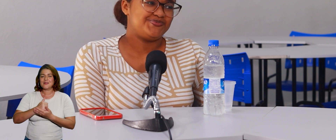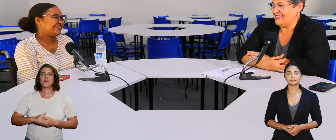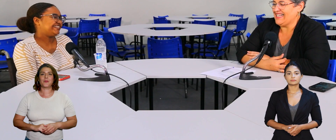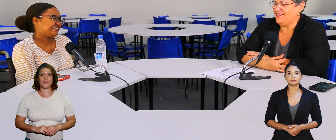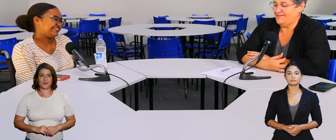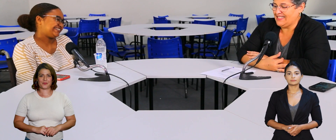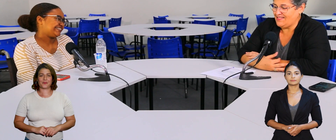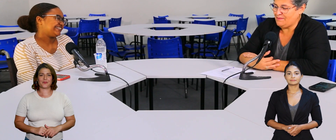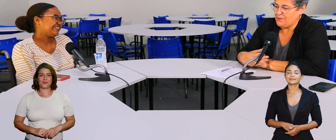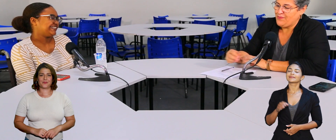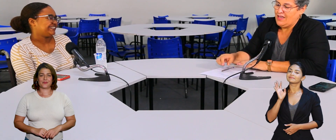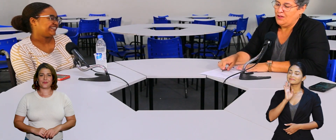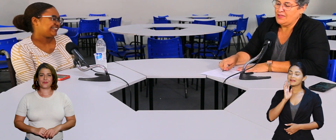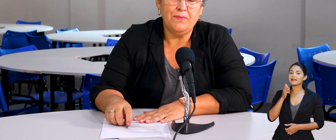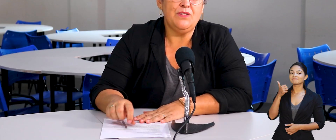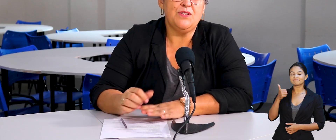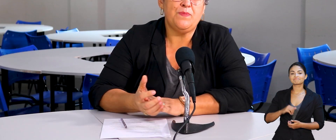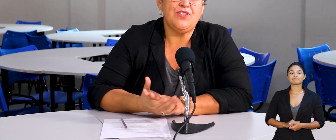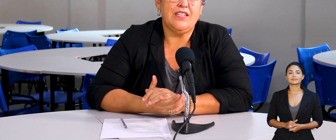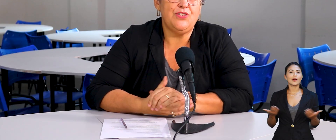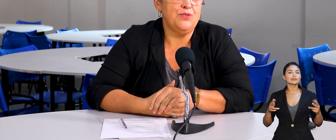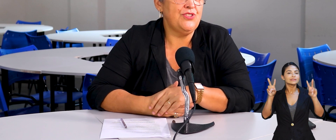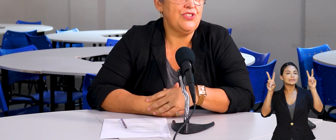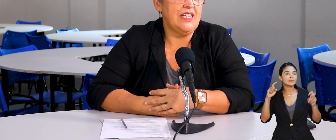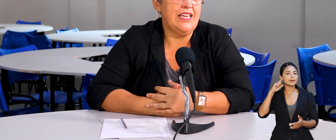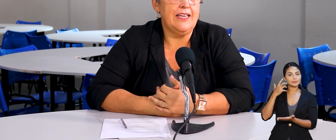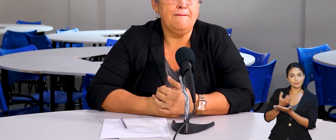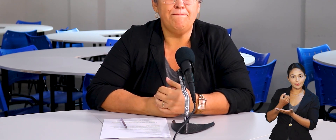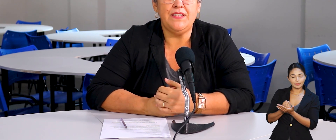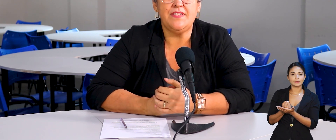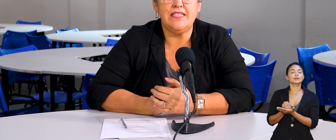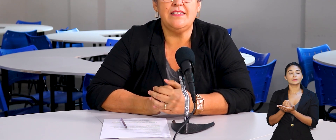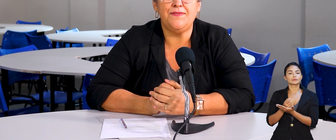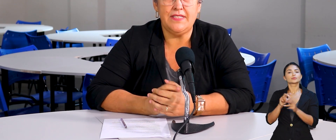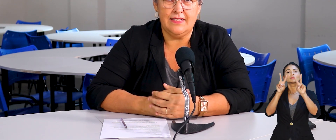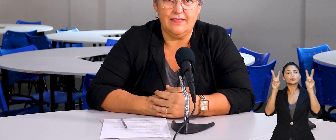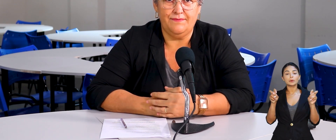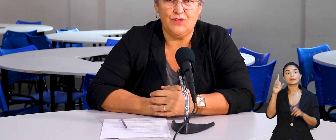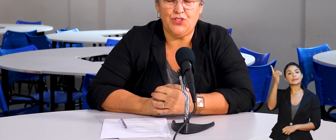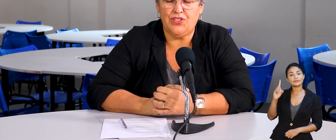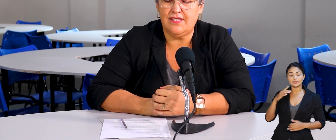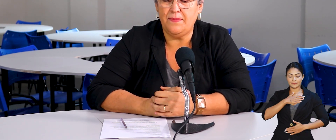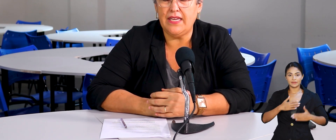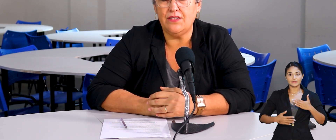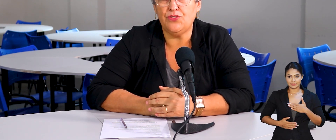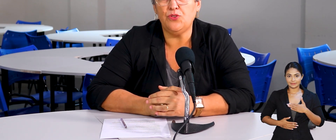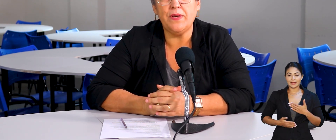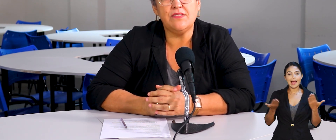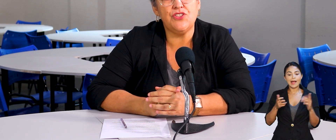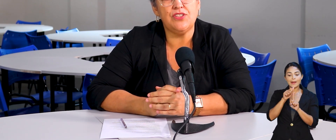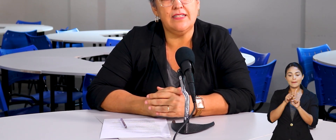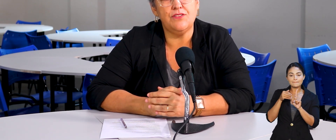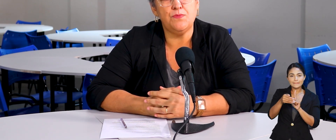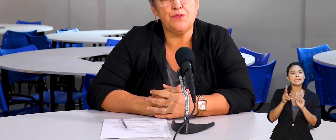Unisuam. Legal, legal, Isabel. O tema do nosso podcast hoje é deficiência física. Nós, esse mês,